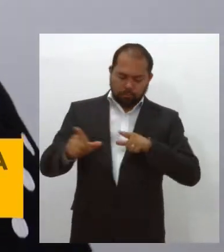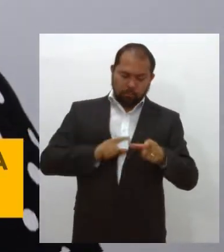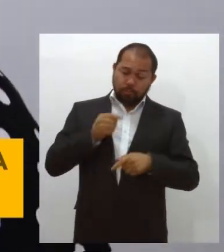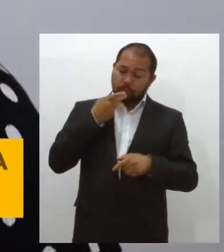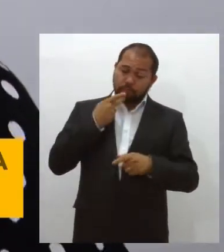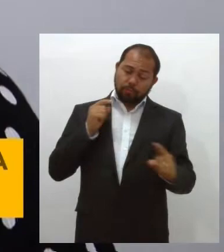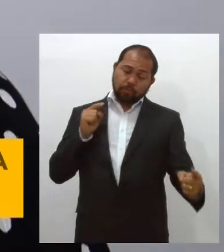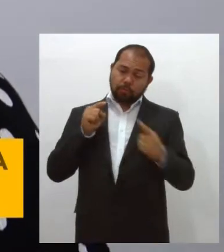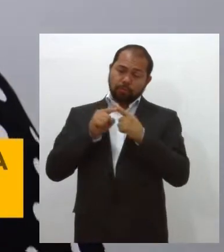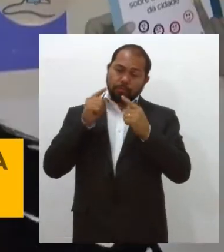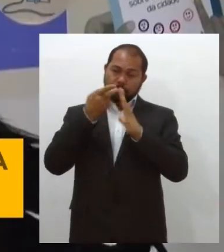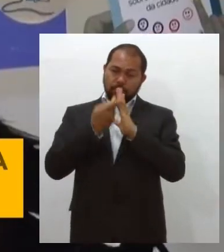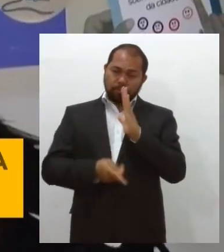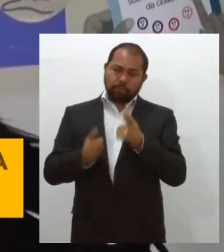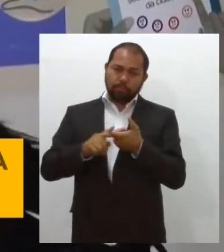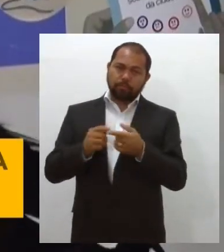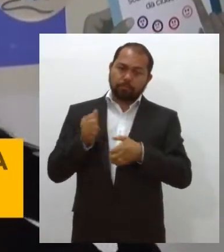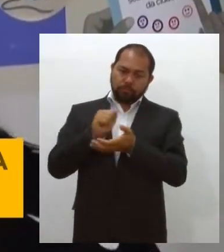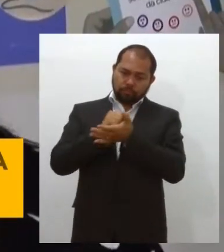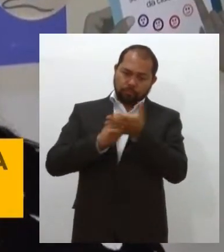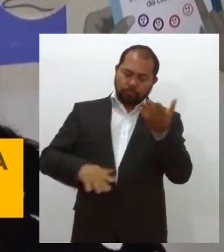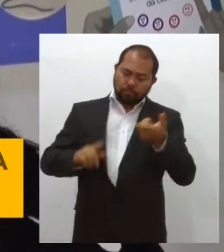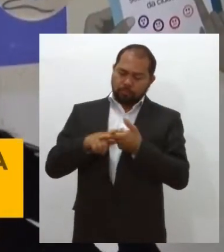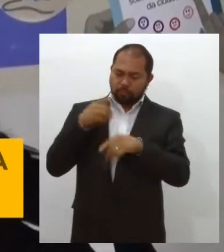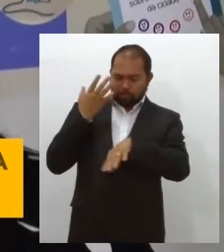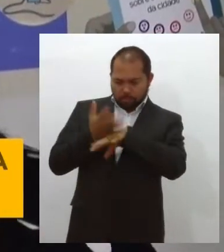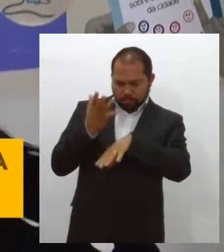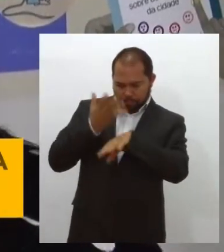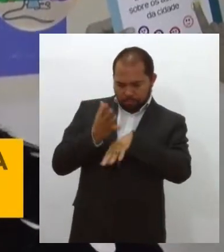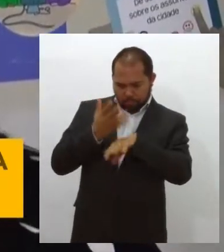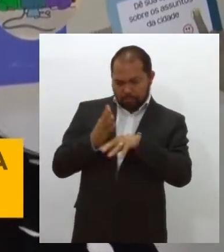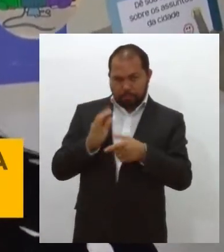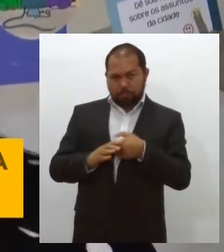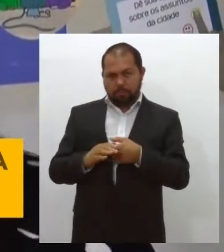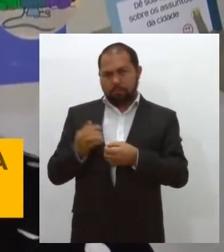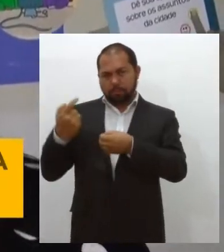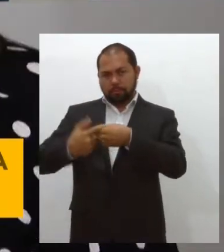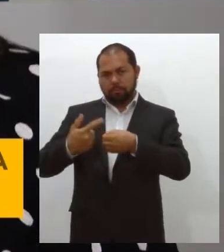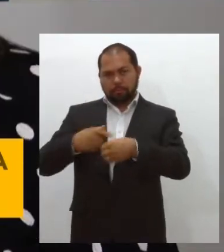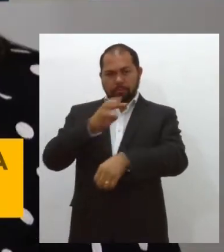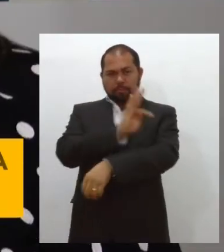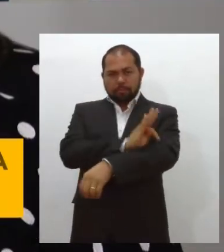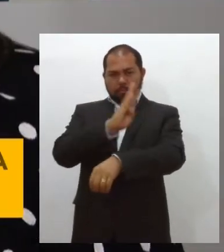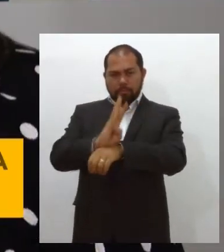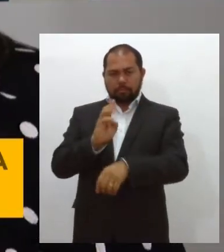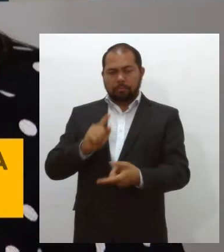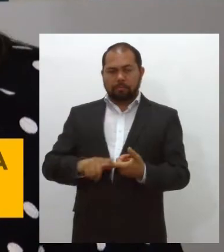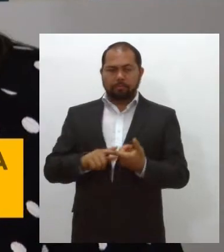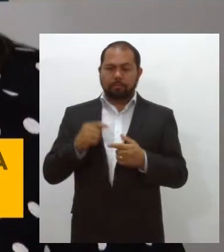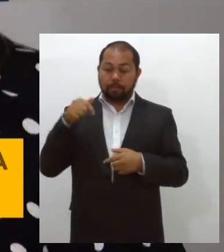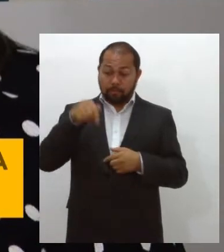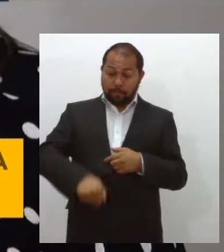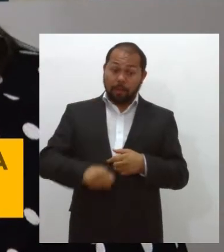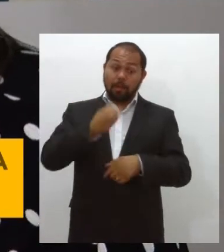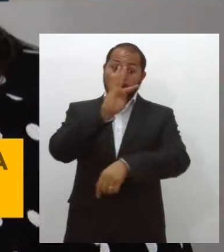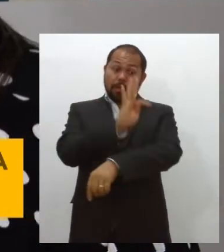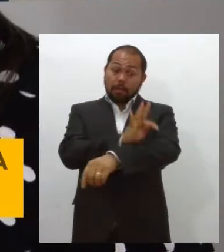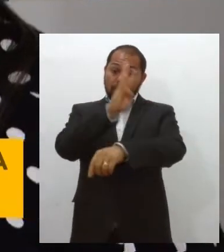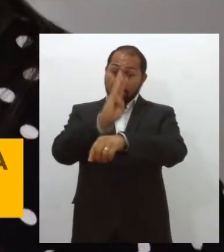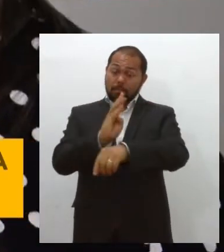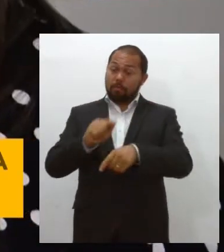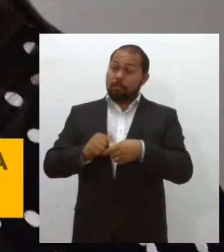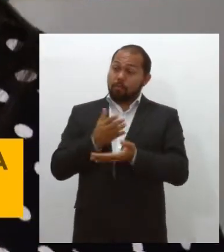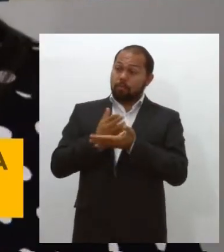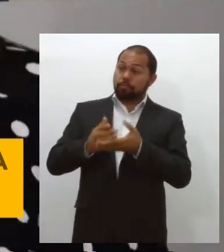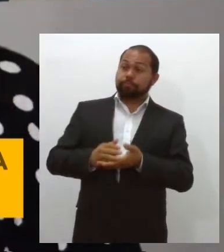projeto e das atividades que vêm sendo desenvolvidas no município de Tobias Barreto. Aqui em Tobias Barreto, desde fevereiro, que o